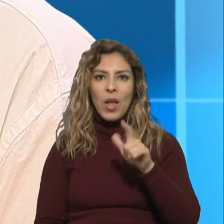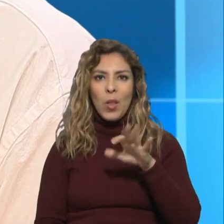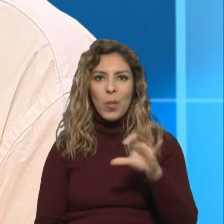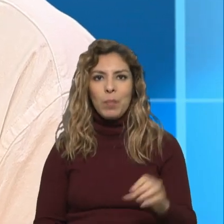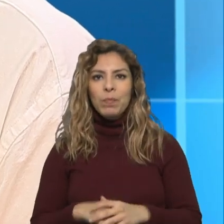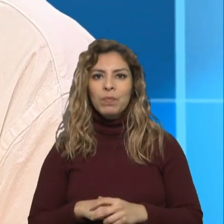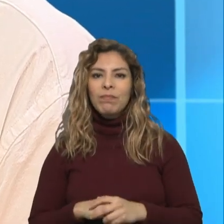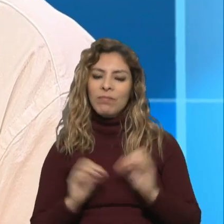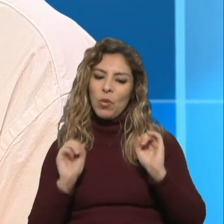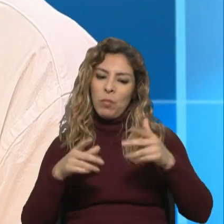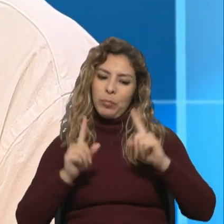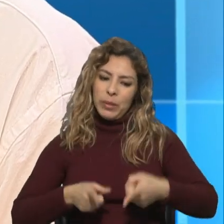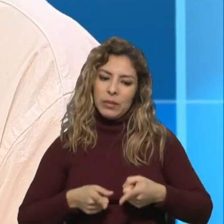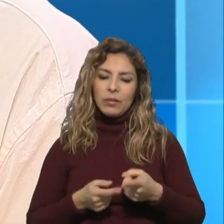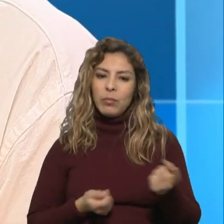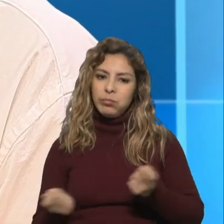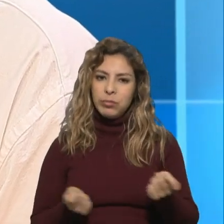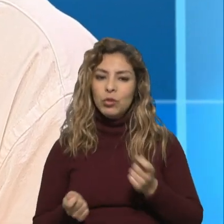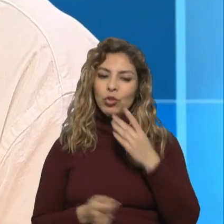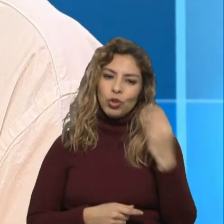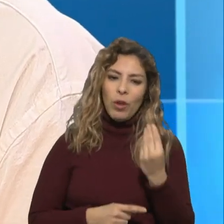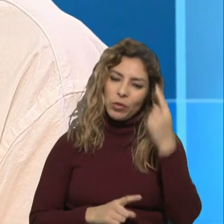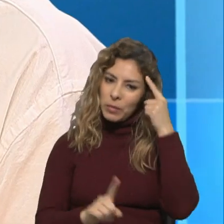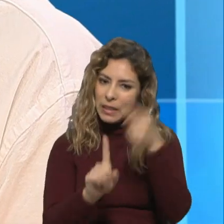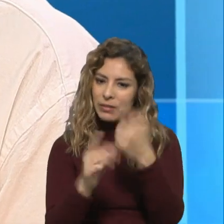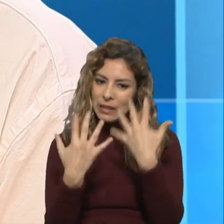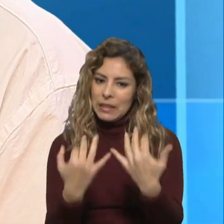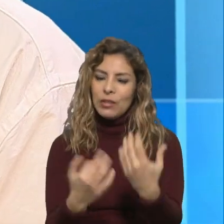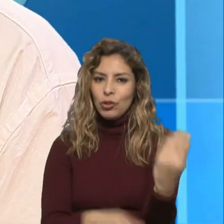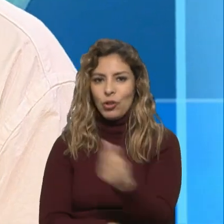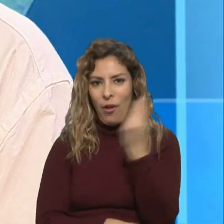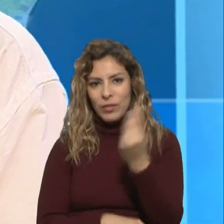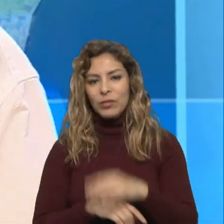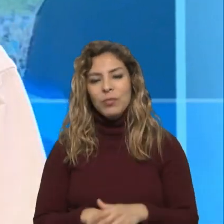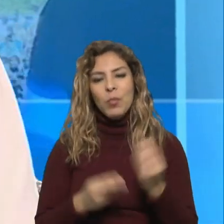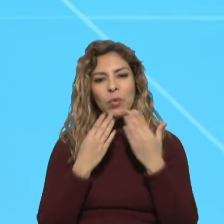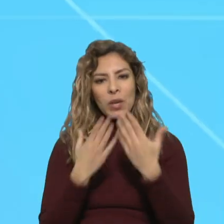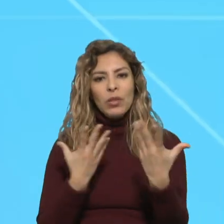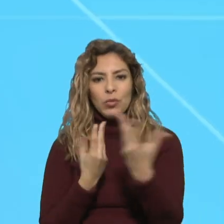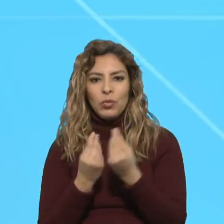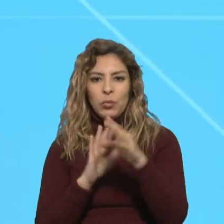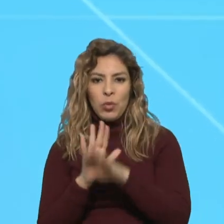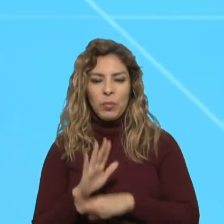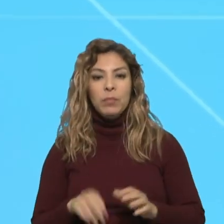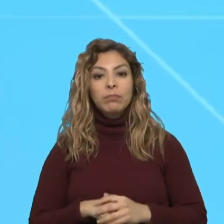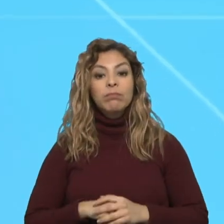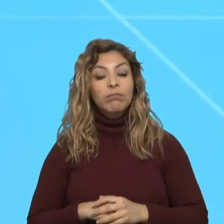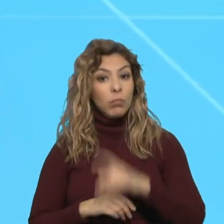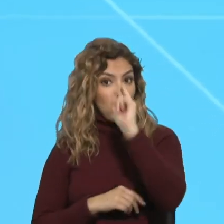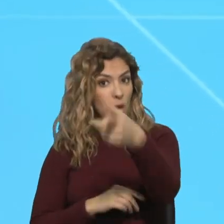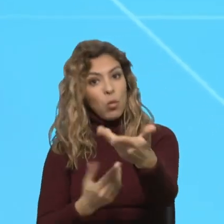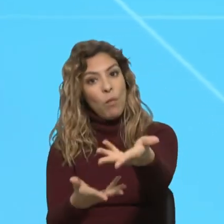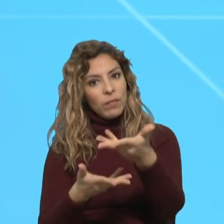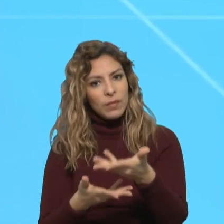esta iniciativa feita de jovens e para jovens, não é? Obrigado por ter estado no programa Eclésia. Fica então o convite para participar neste